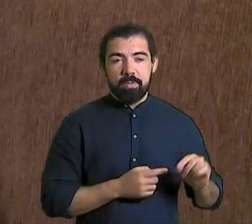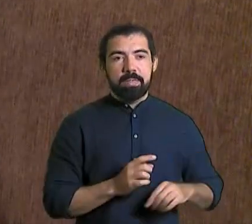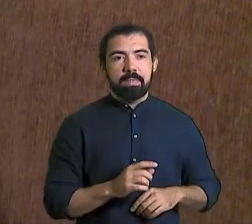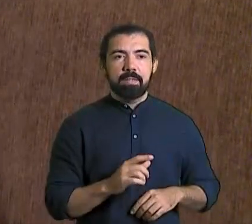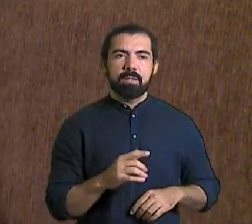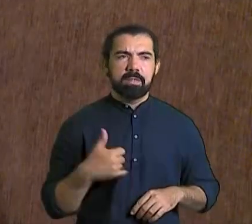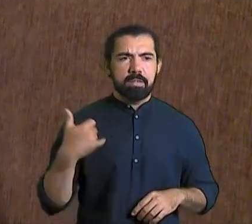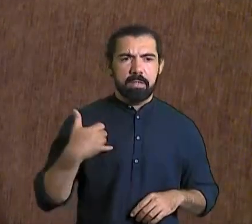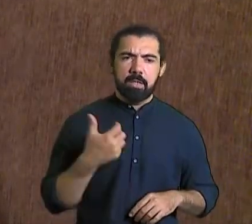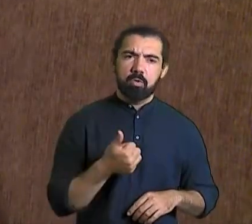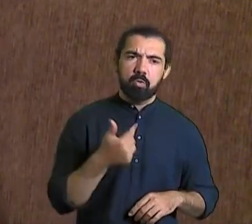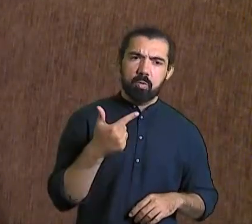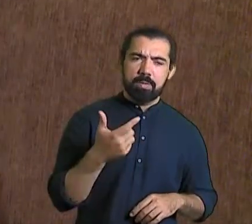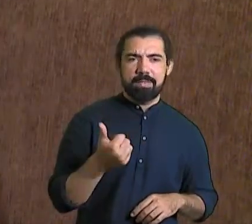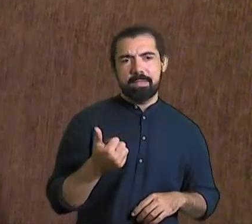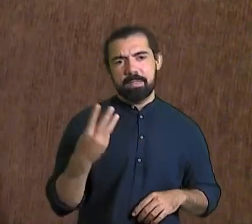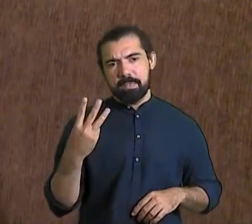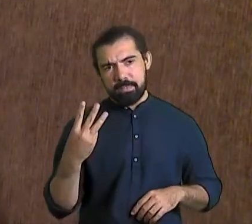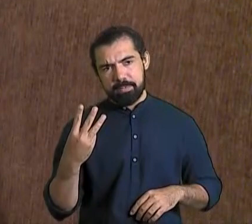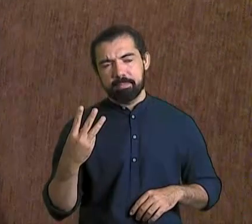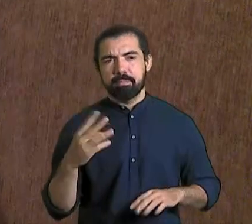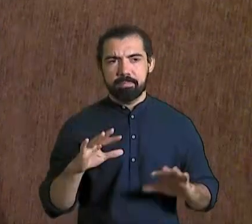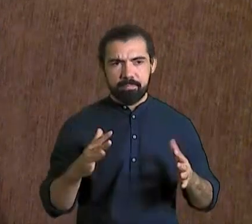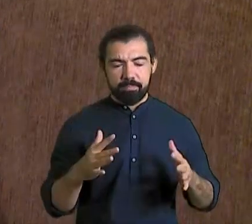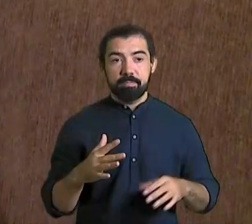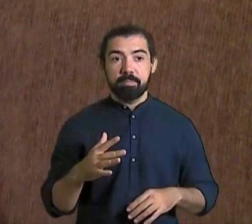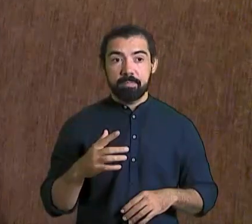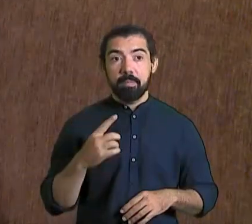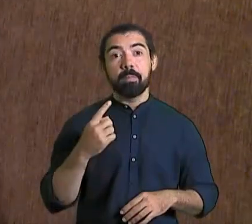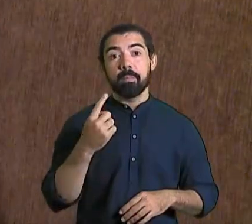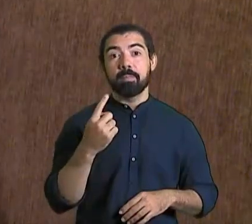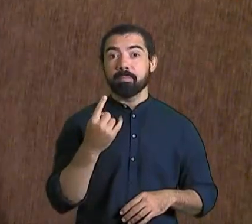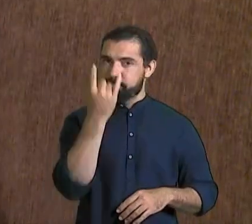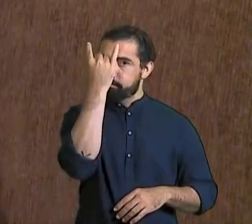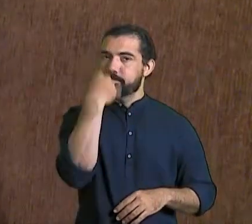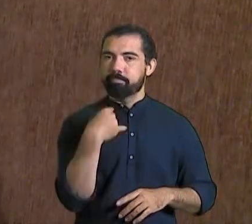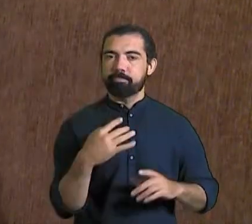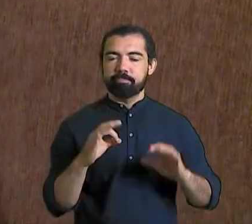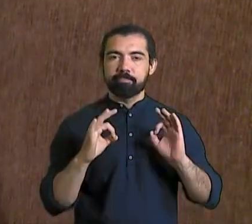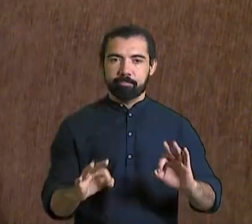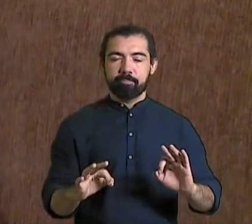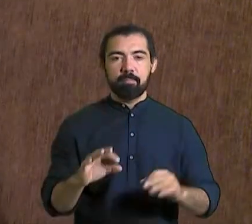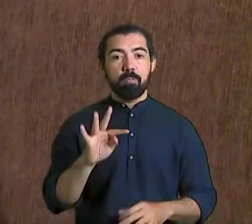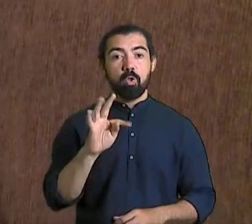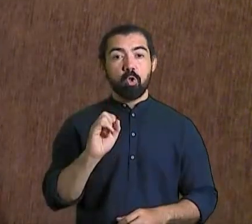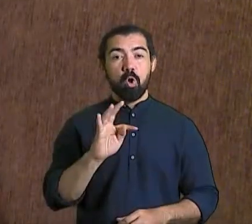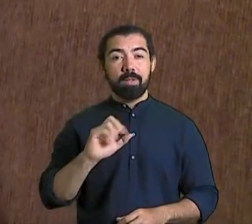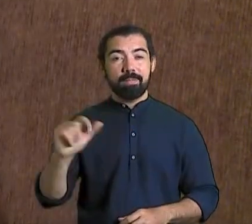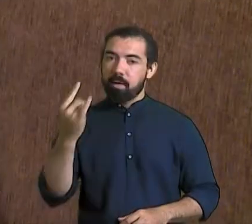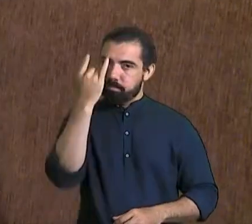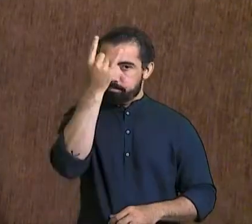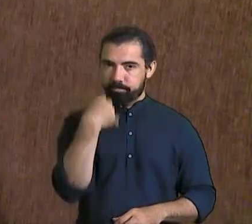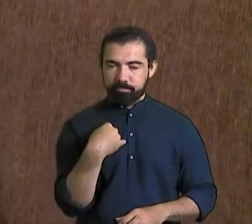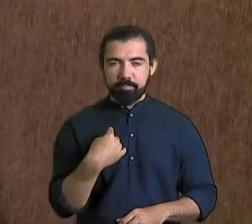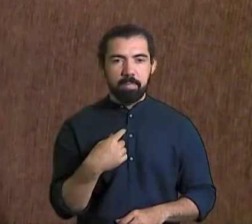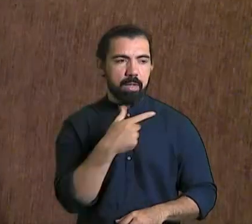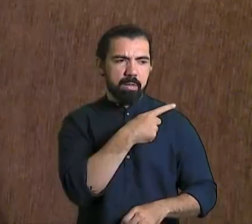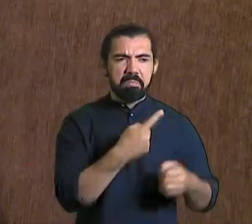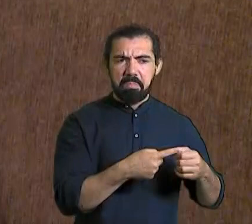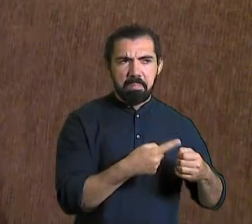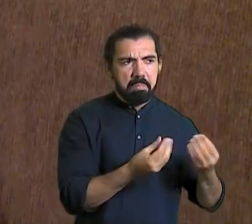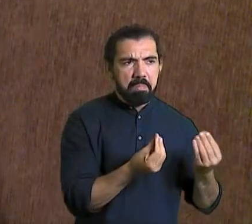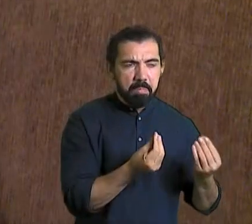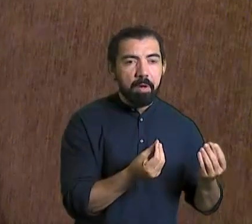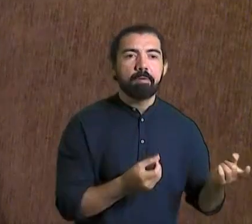12 para 13 anos. A visão acabou total, né? E aí, para mim, não tinha mais o que fazer no interior. Eu vim aqui para